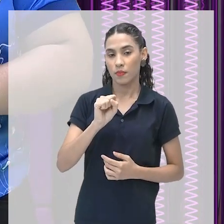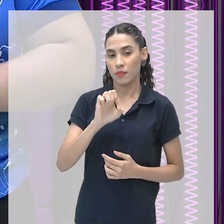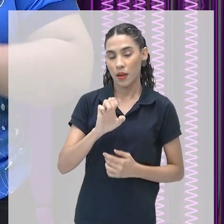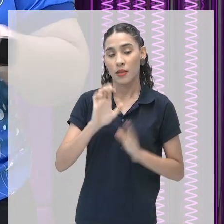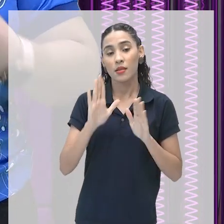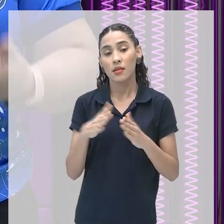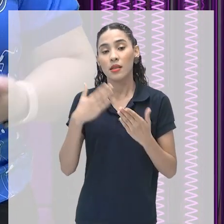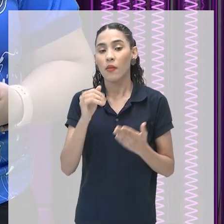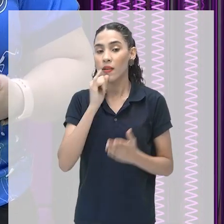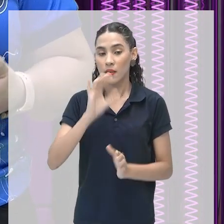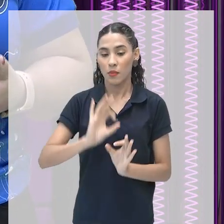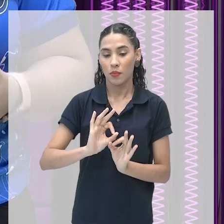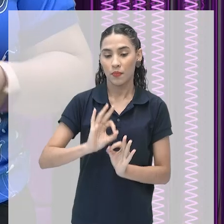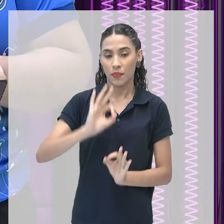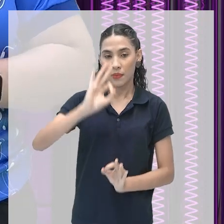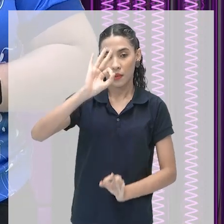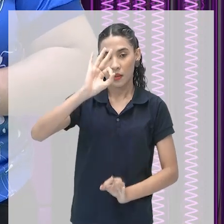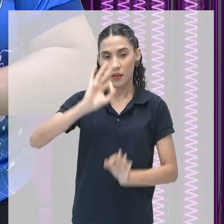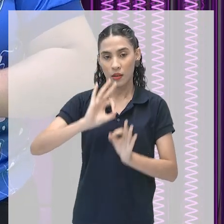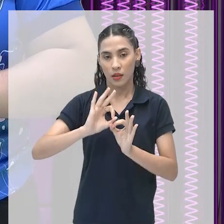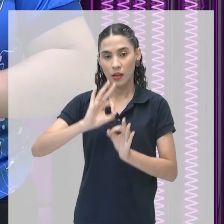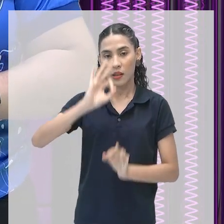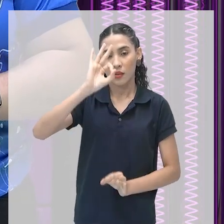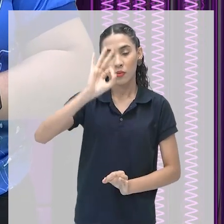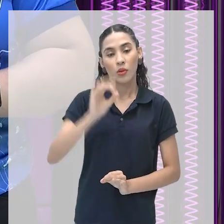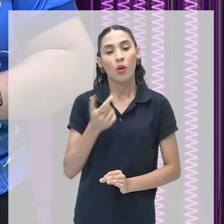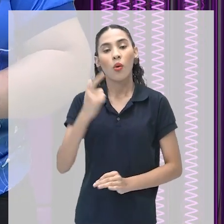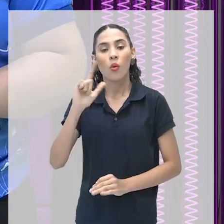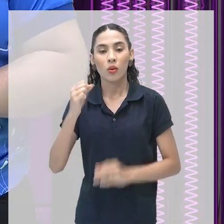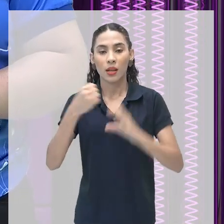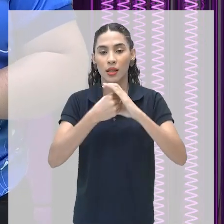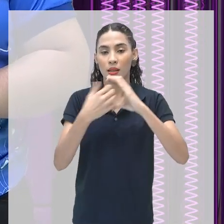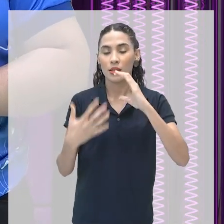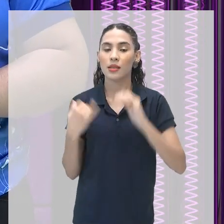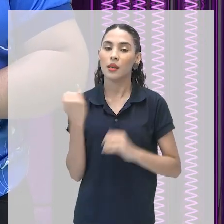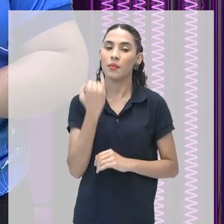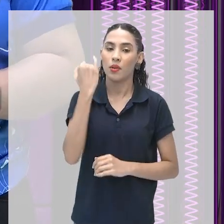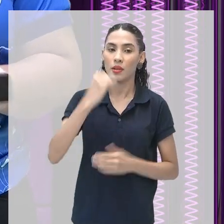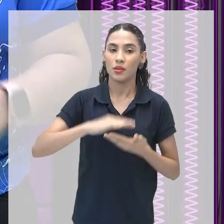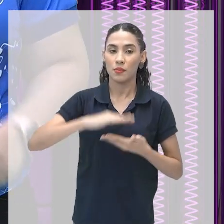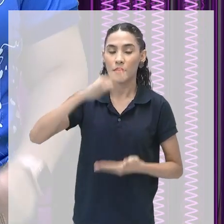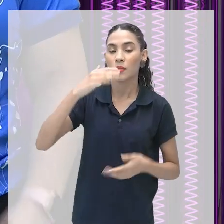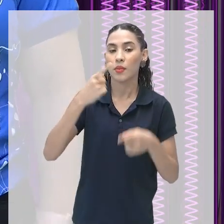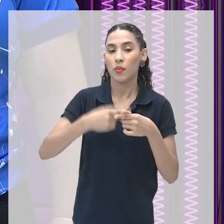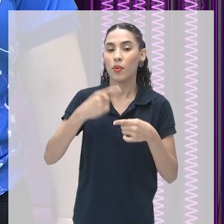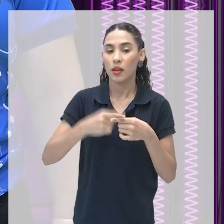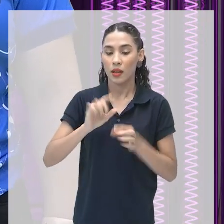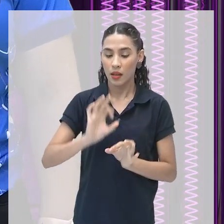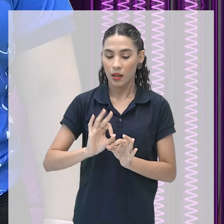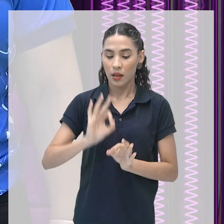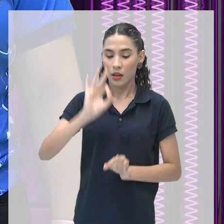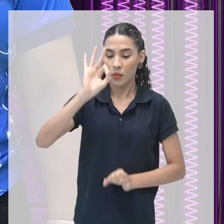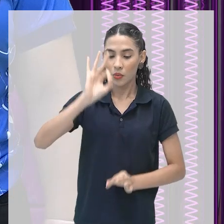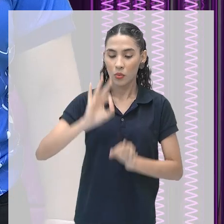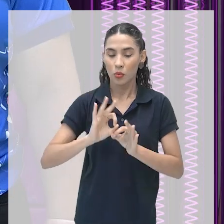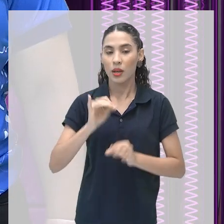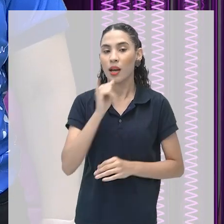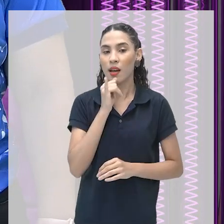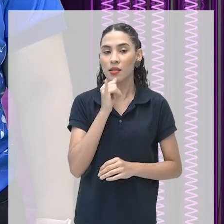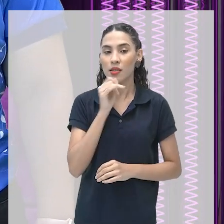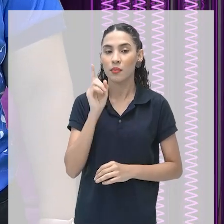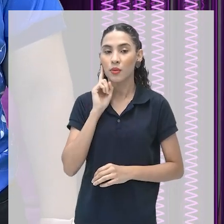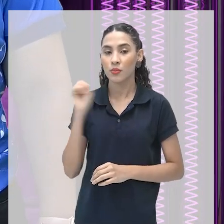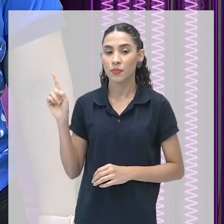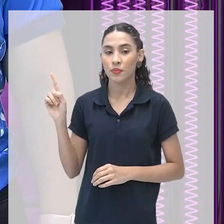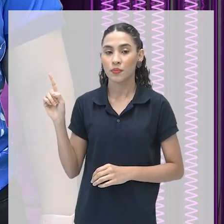aí a altura é outro elemento importante do prisma, porque a altura é medida exatamente